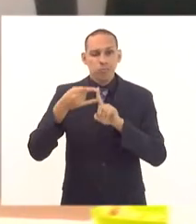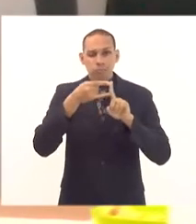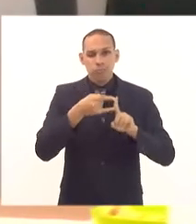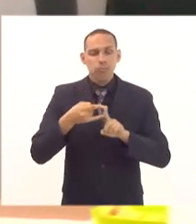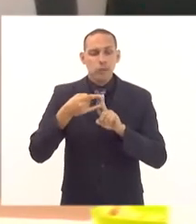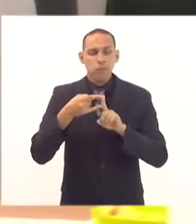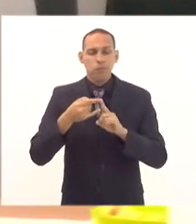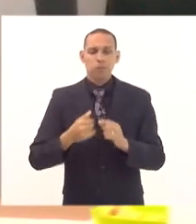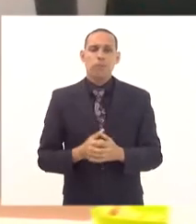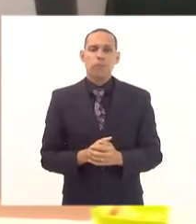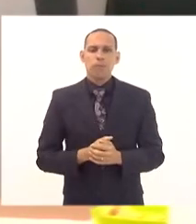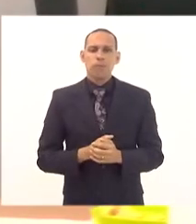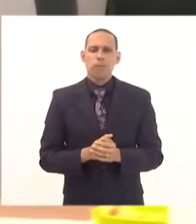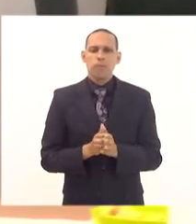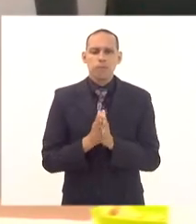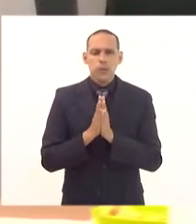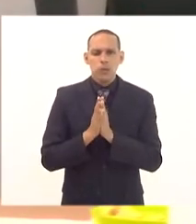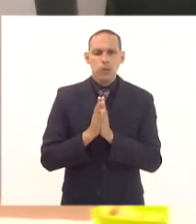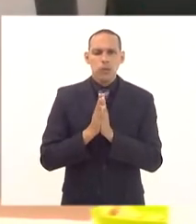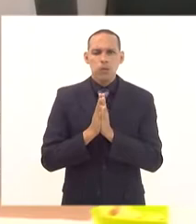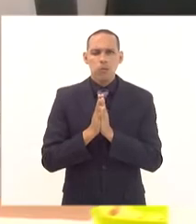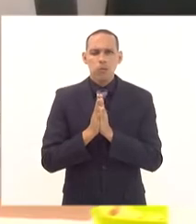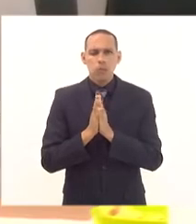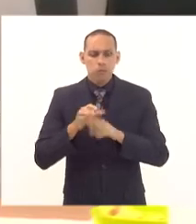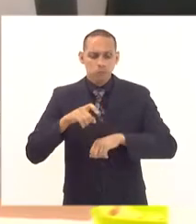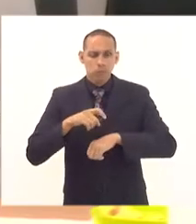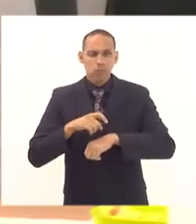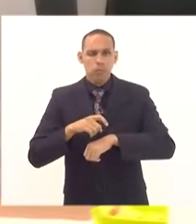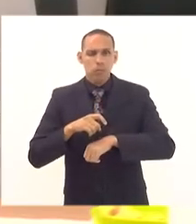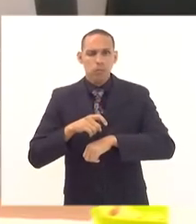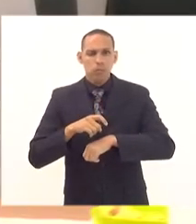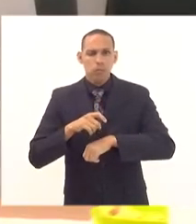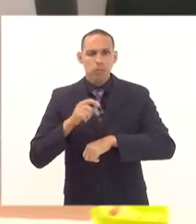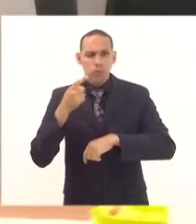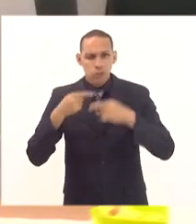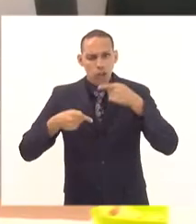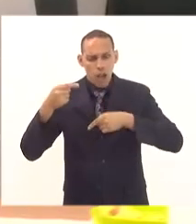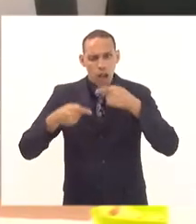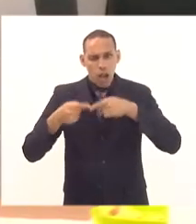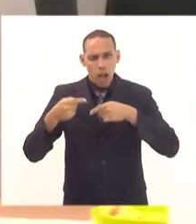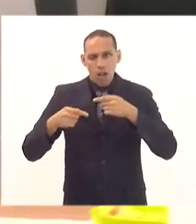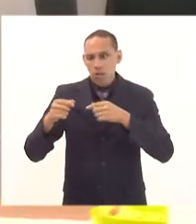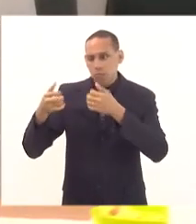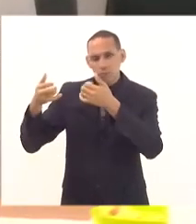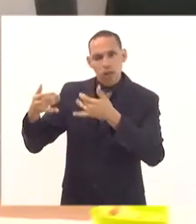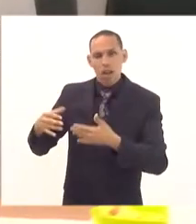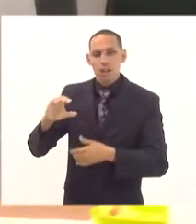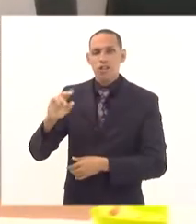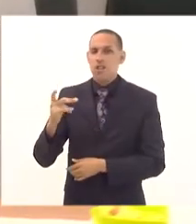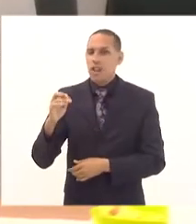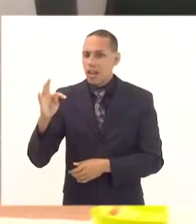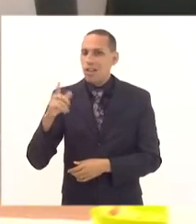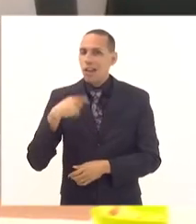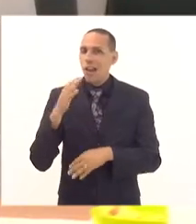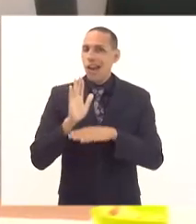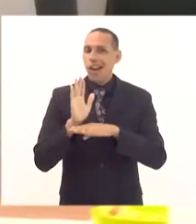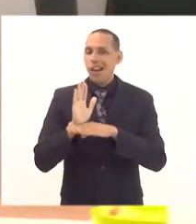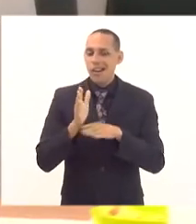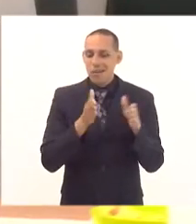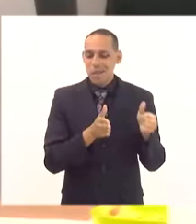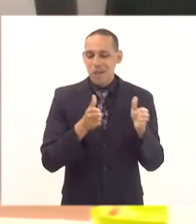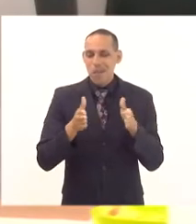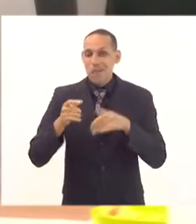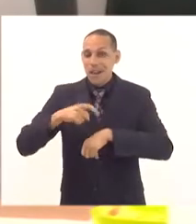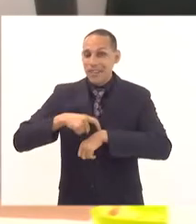autoridades que possam se atentar para o diálogo aí no chat que a gente tá ajudando a organizar